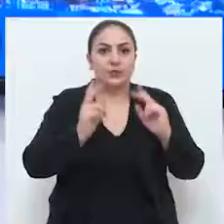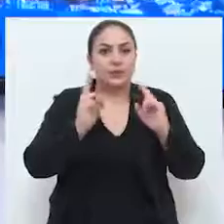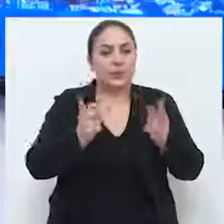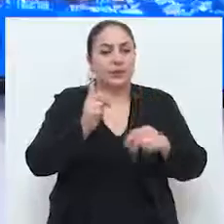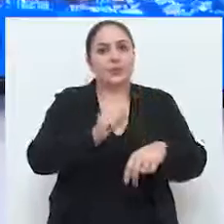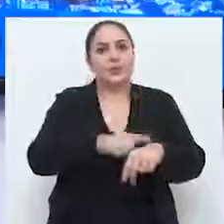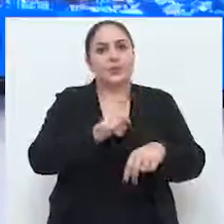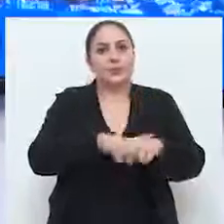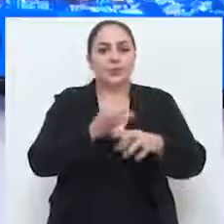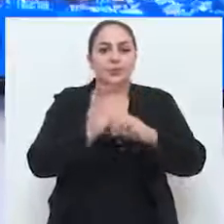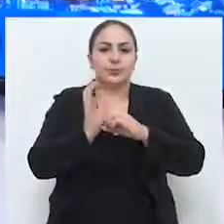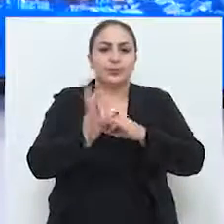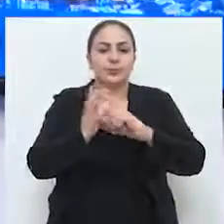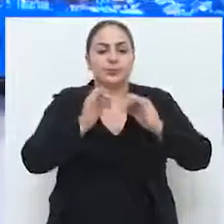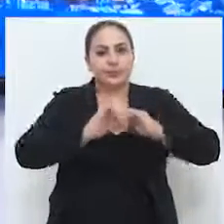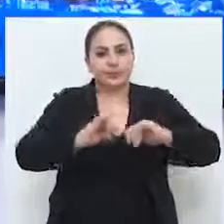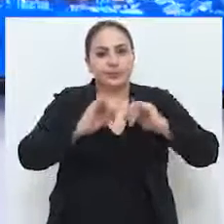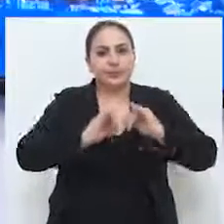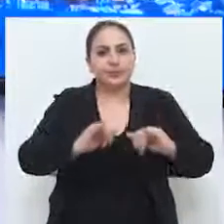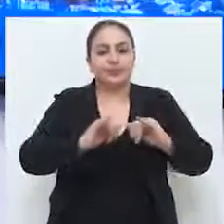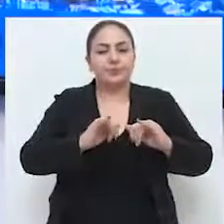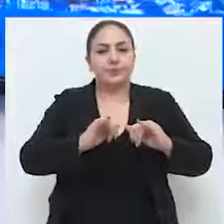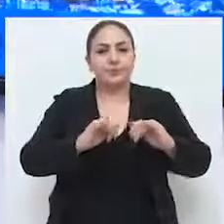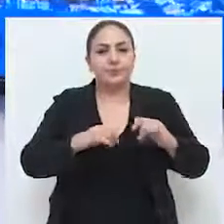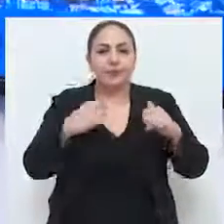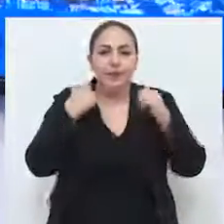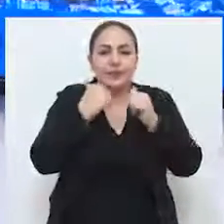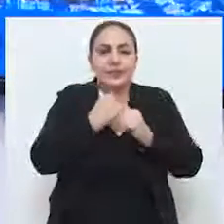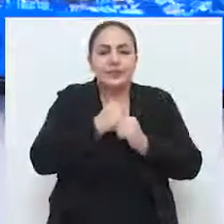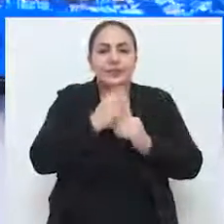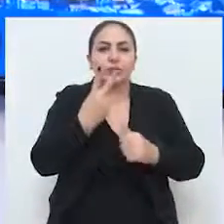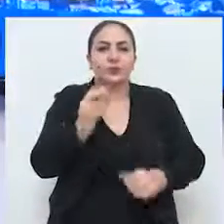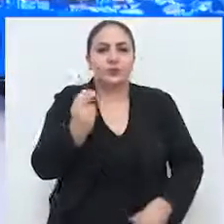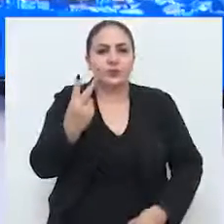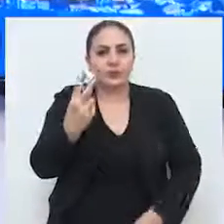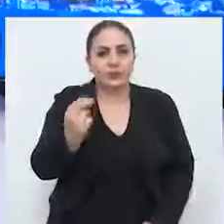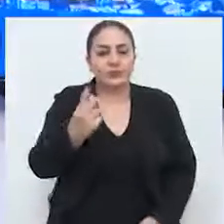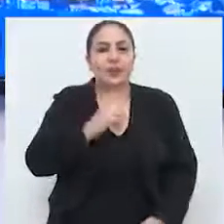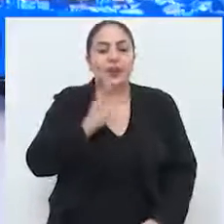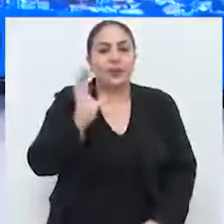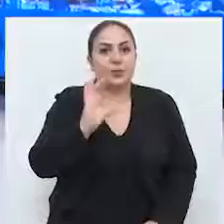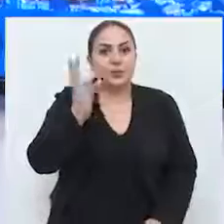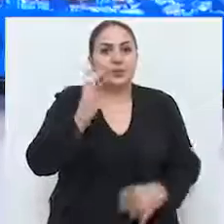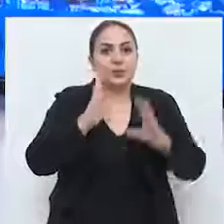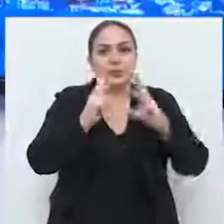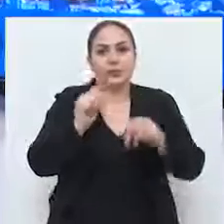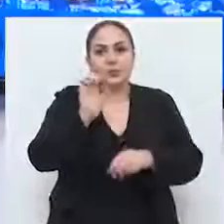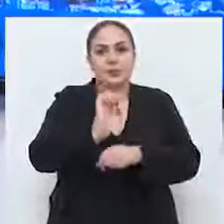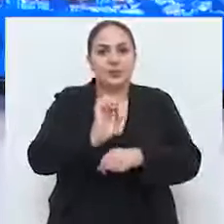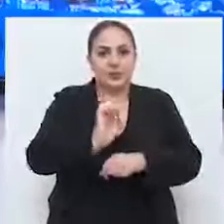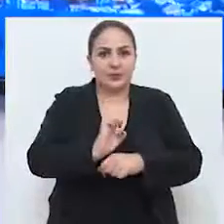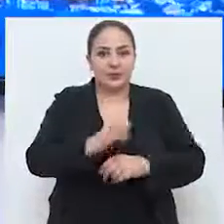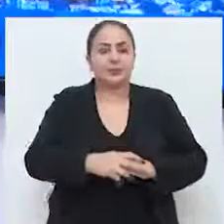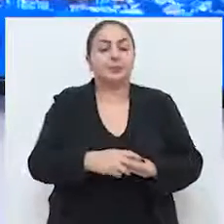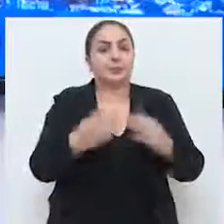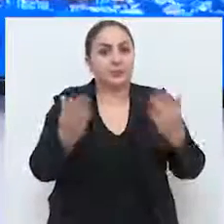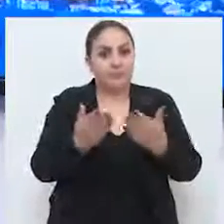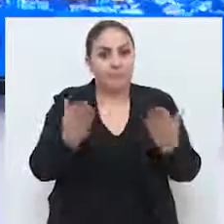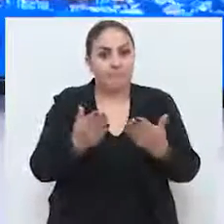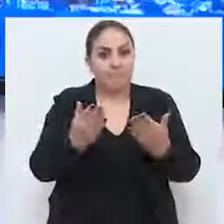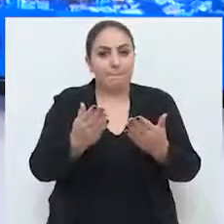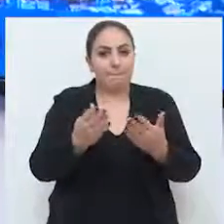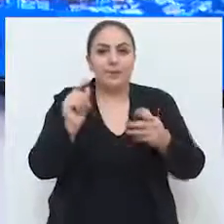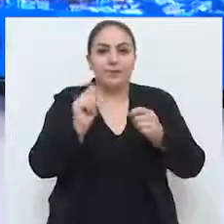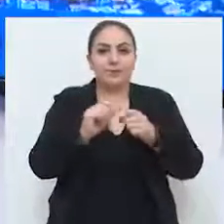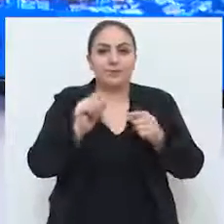isso, mesmo em tempos de pandemia, a campanha do agasalho de 2020 está acontecendo em todo o estado e